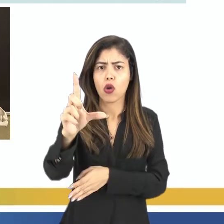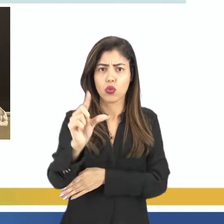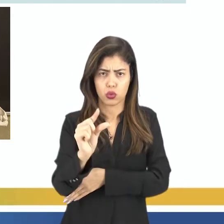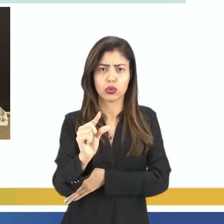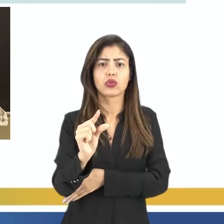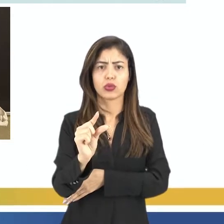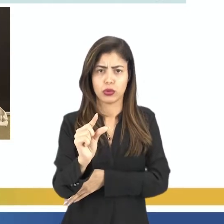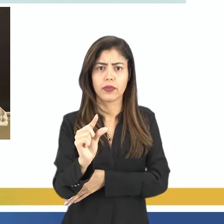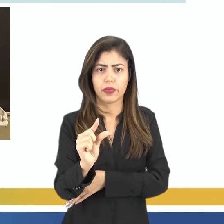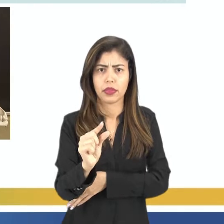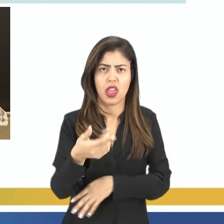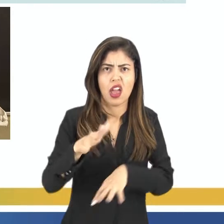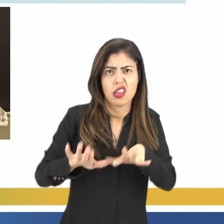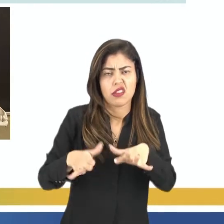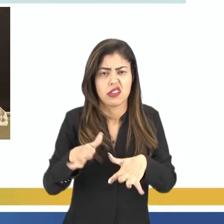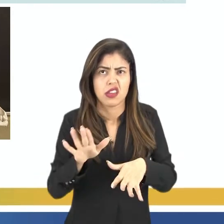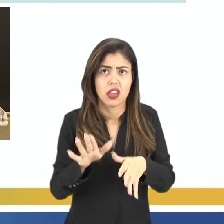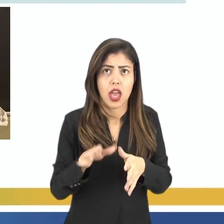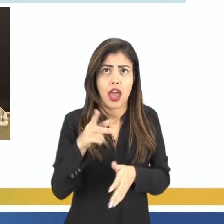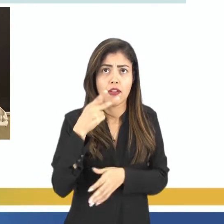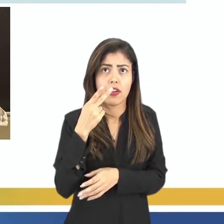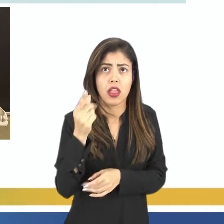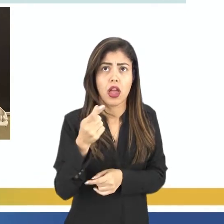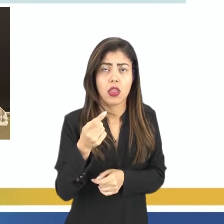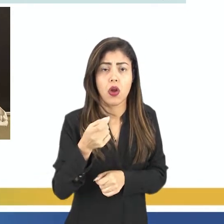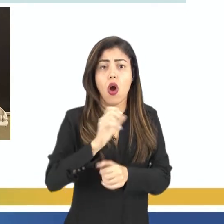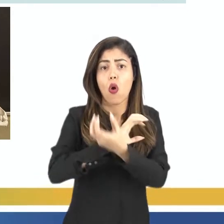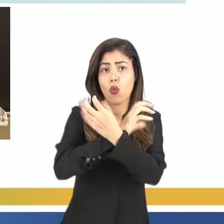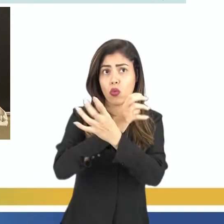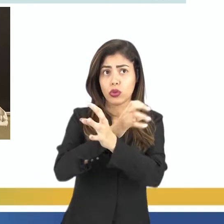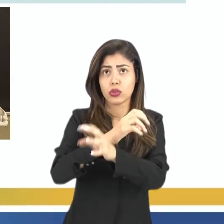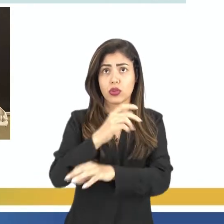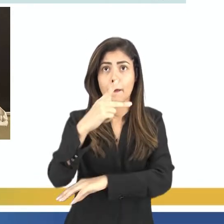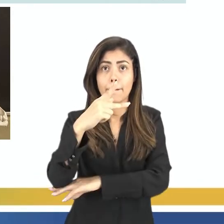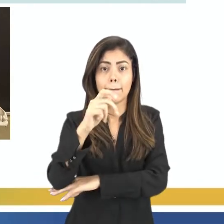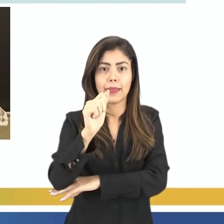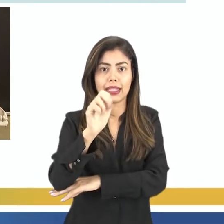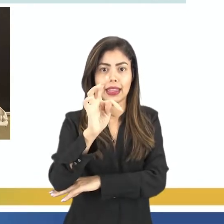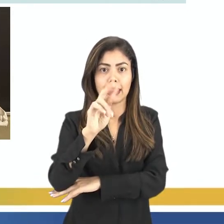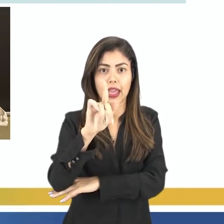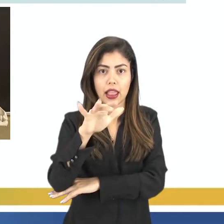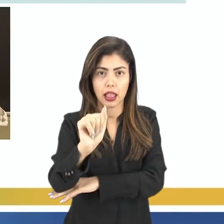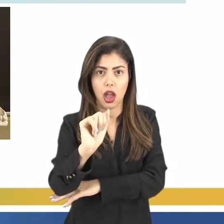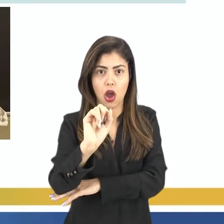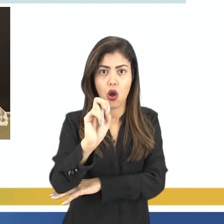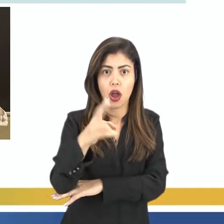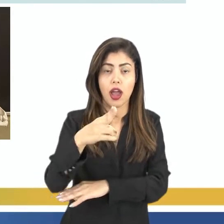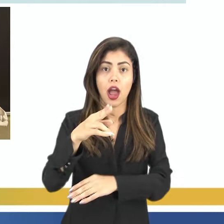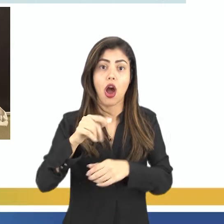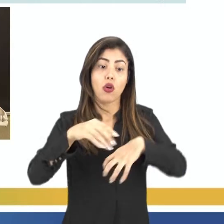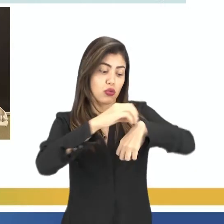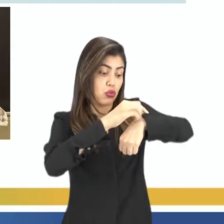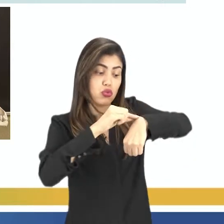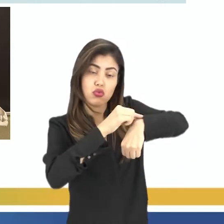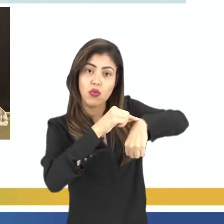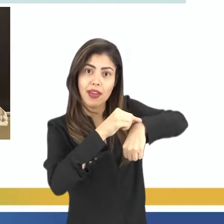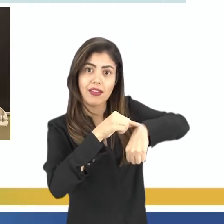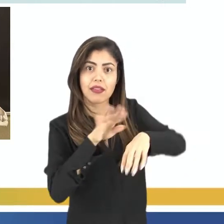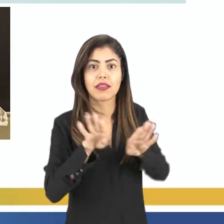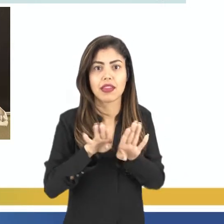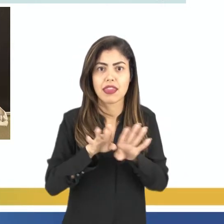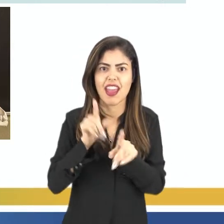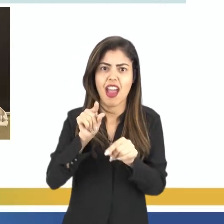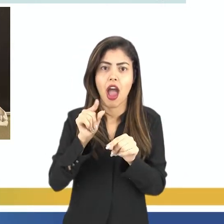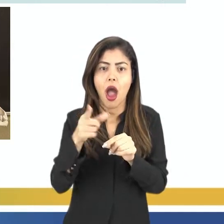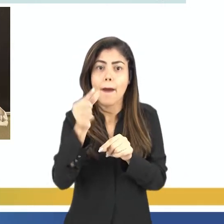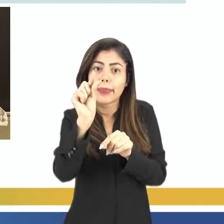né? Geralmente a gente vai estar falando sobre o osso chamado patela ou rótula, que é o osso do joelho, né? Os ossos